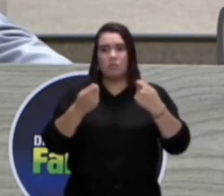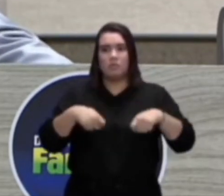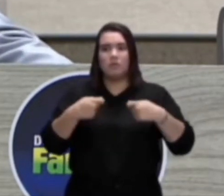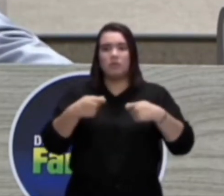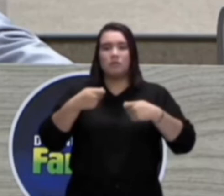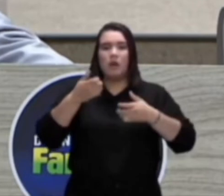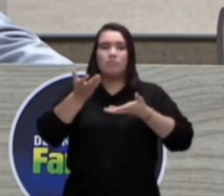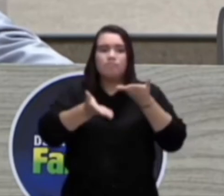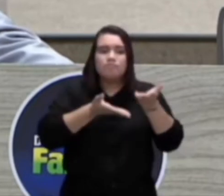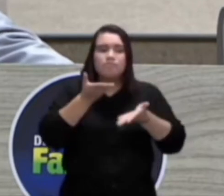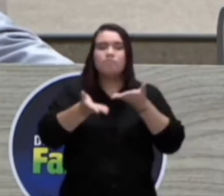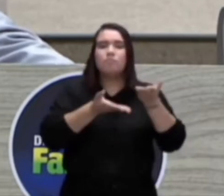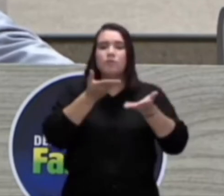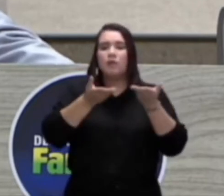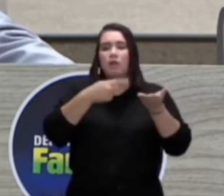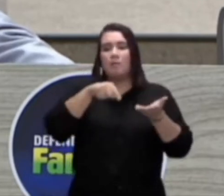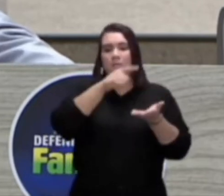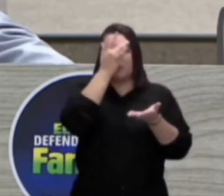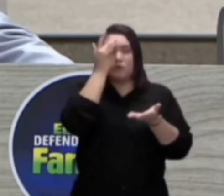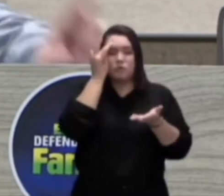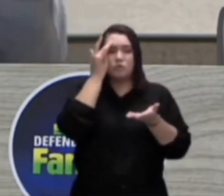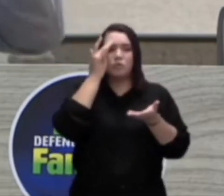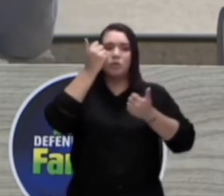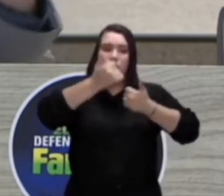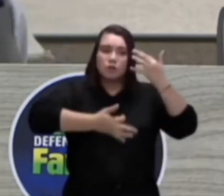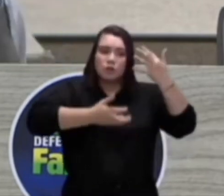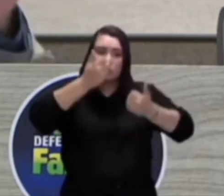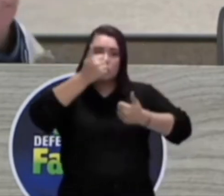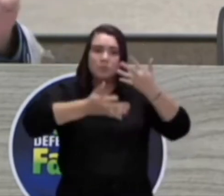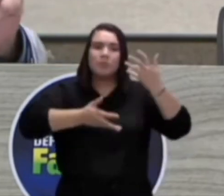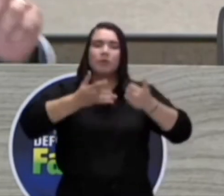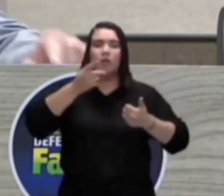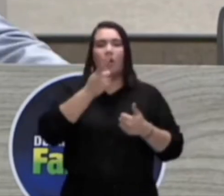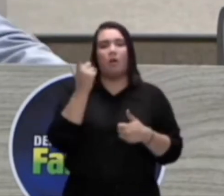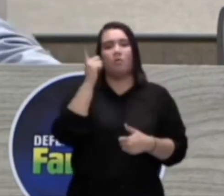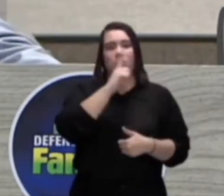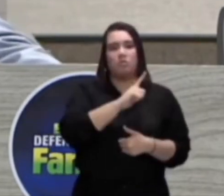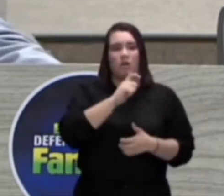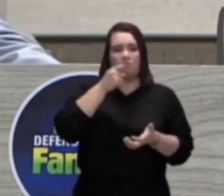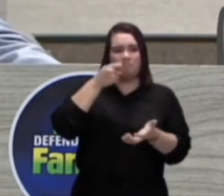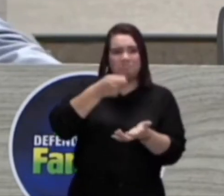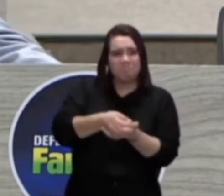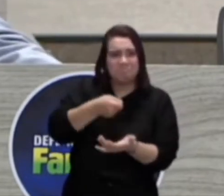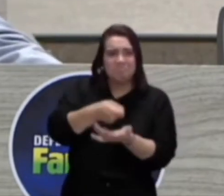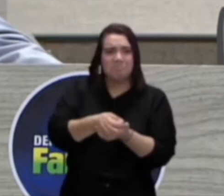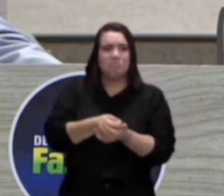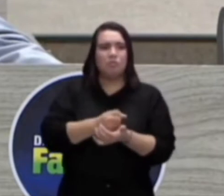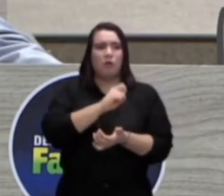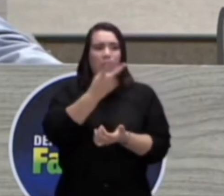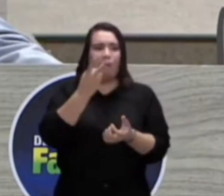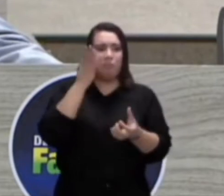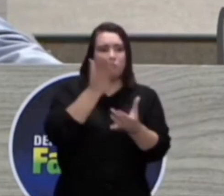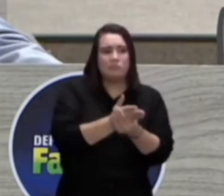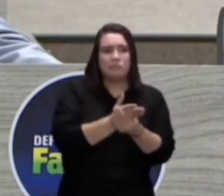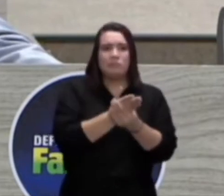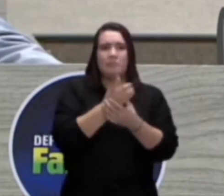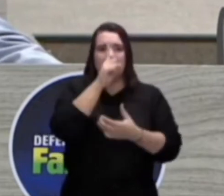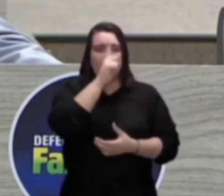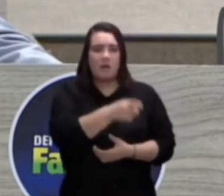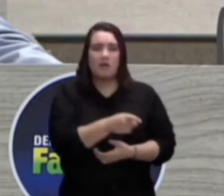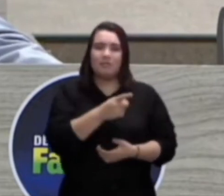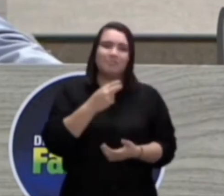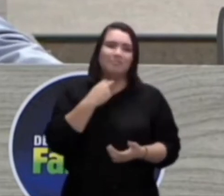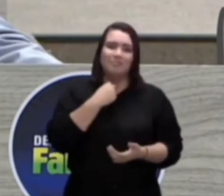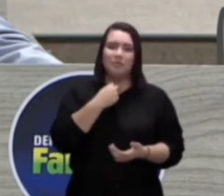convencimento e não por obrigação e nem tampouco por ameaça de secretários